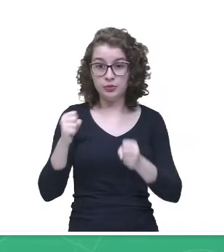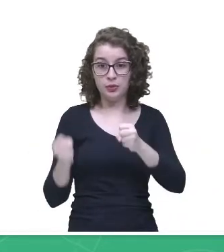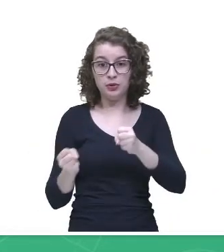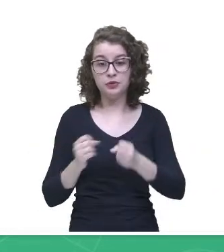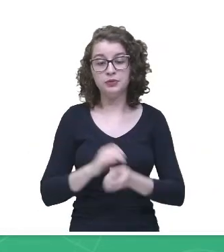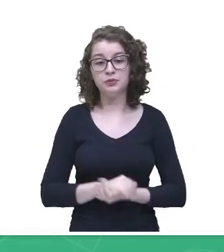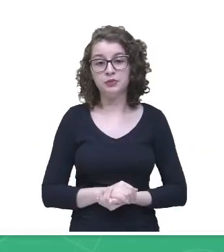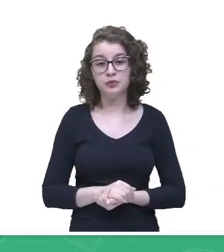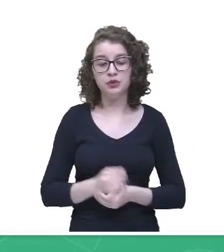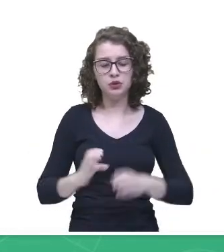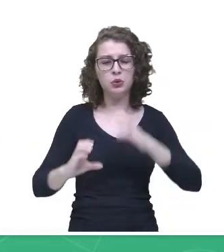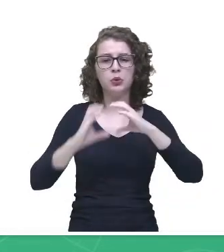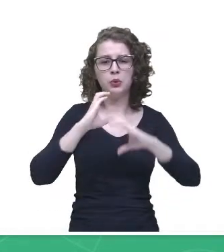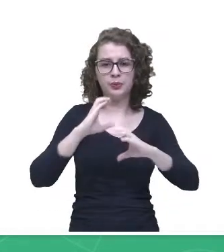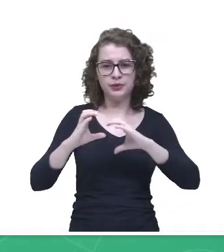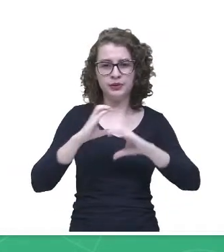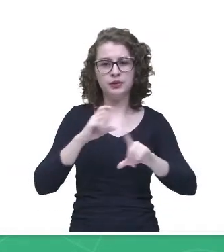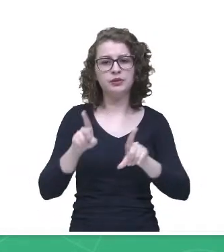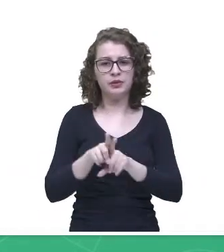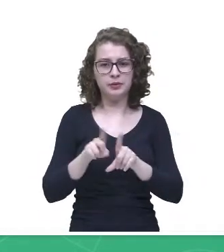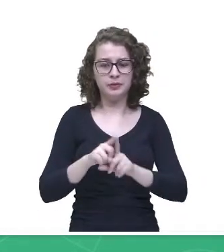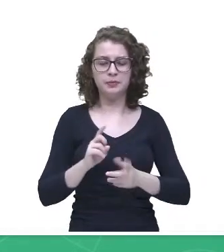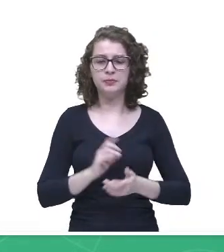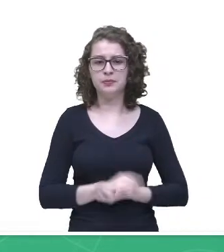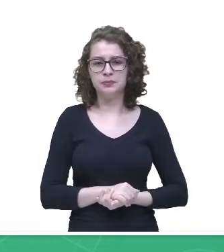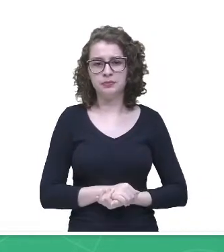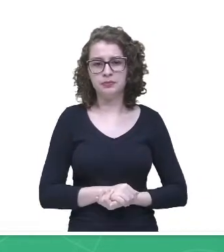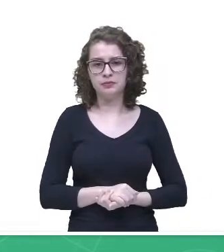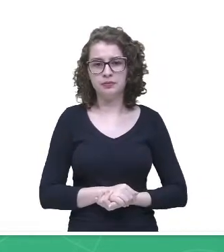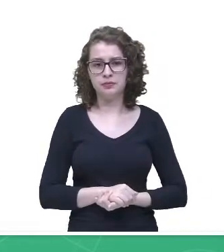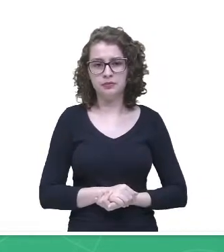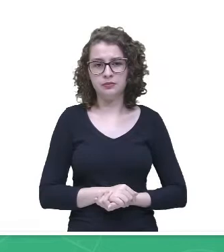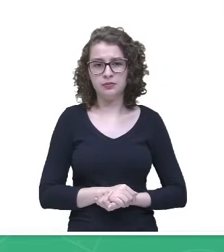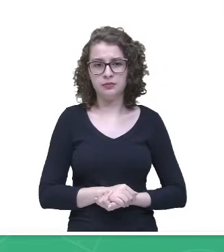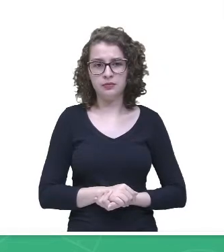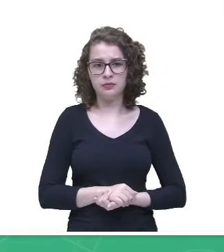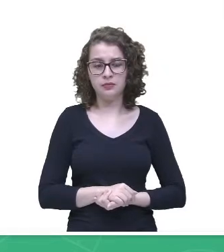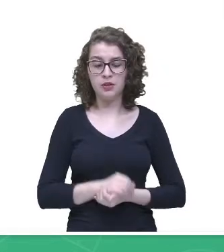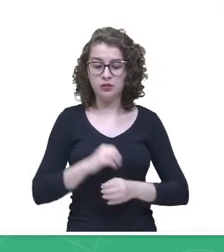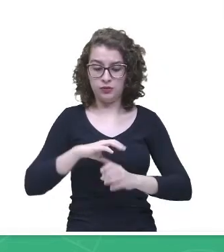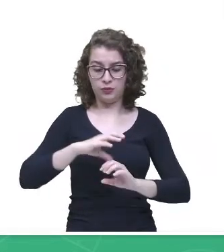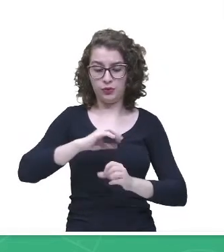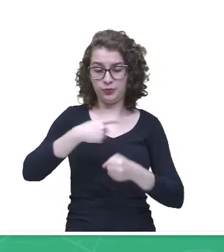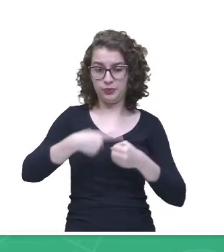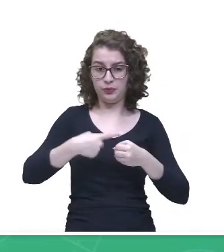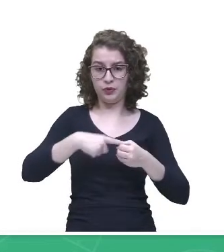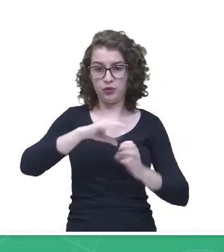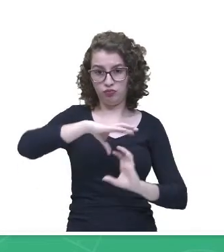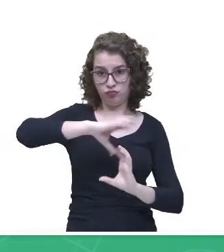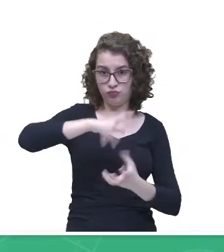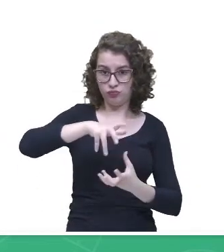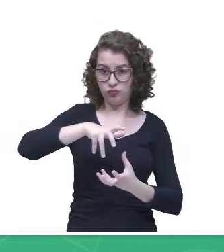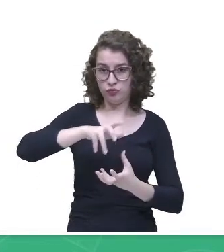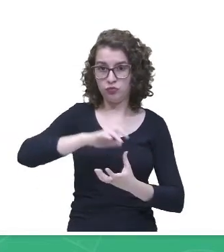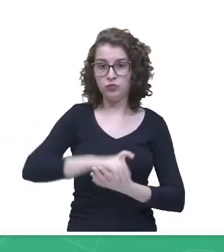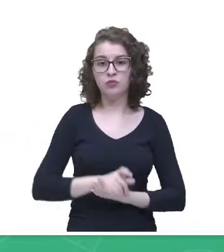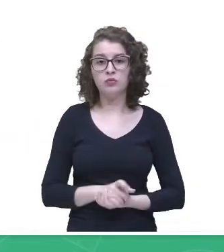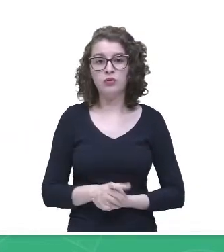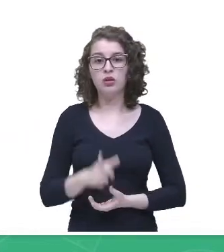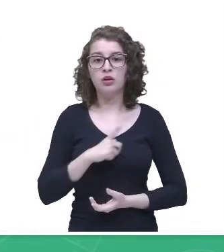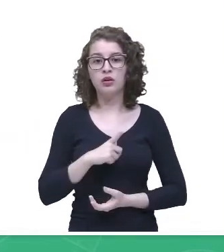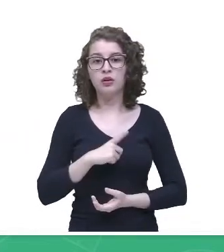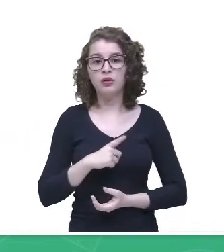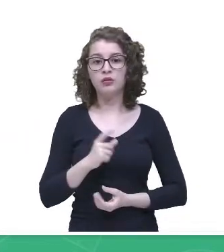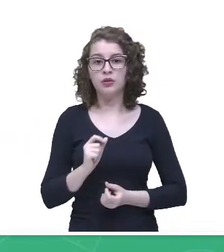E telecomunicações, tá bom? Uma cidade global, gente, ela pode também ter